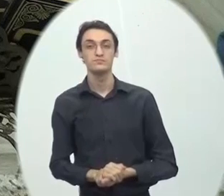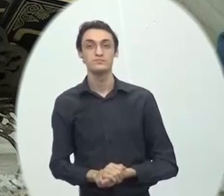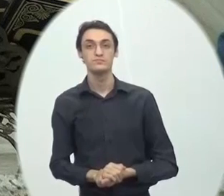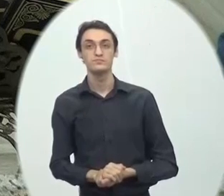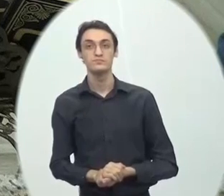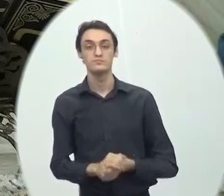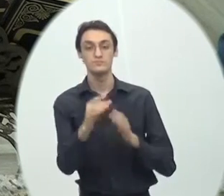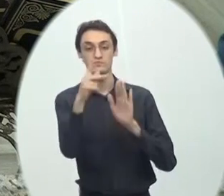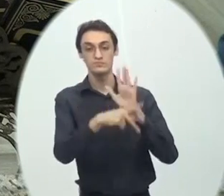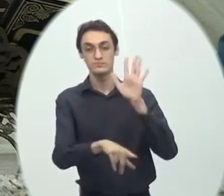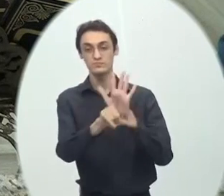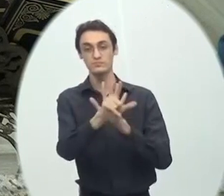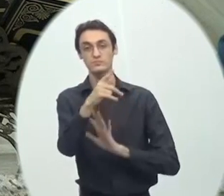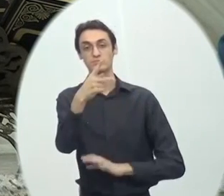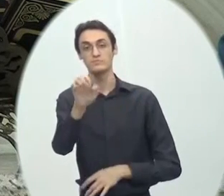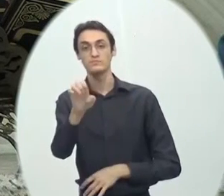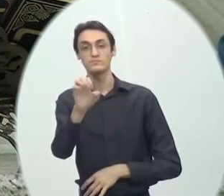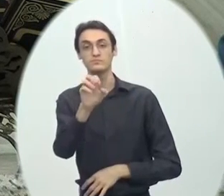PE